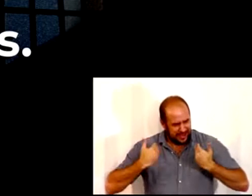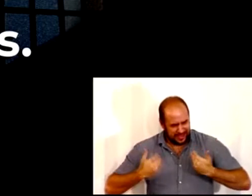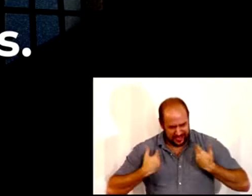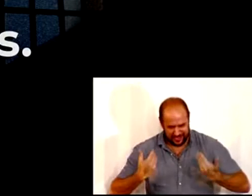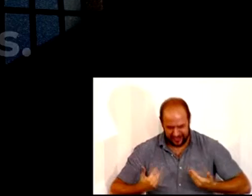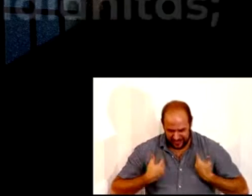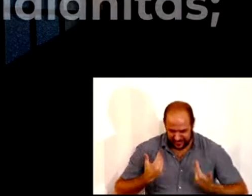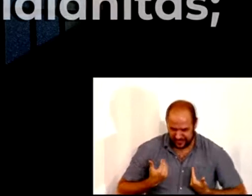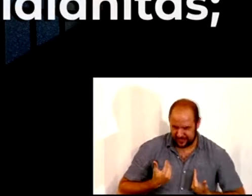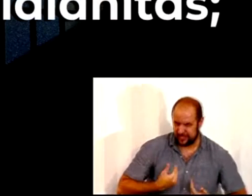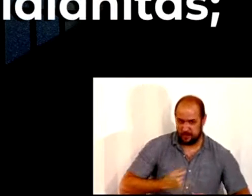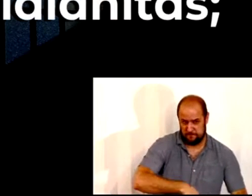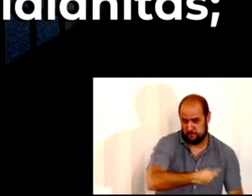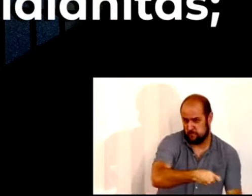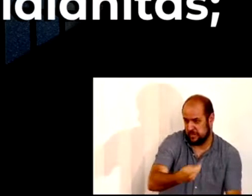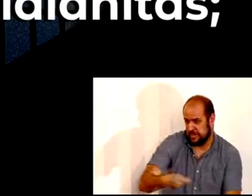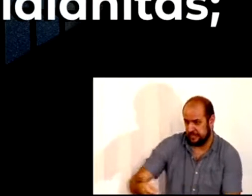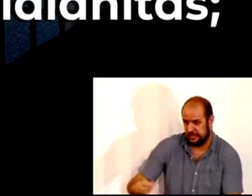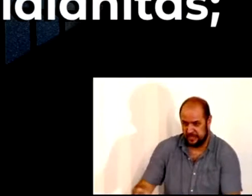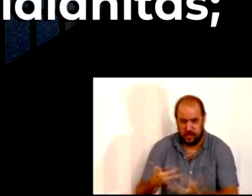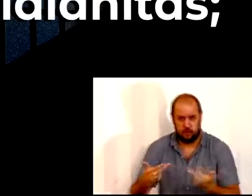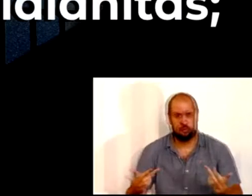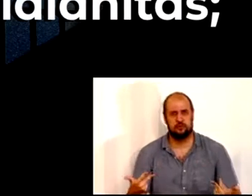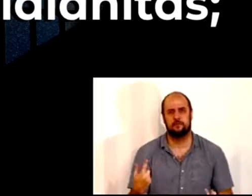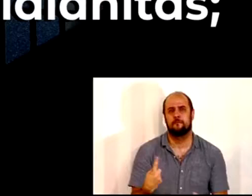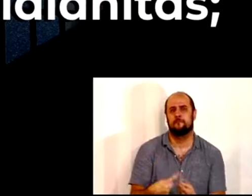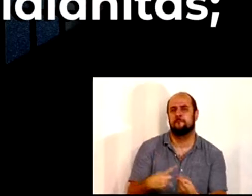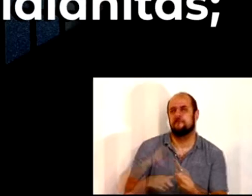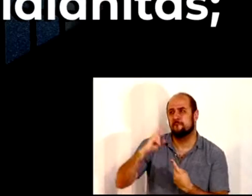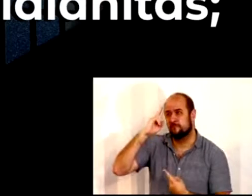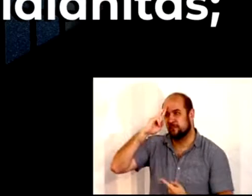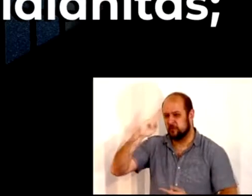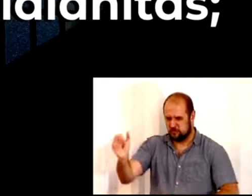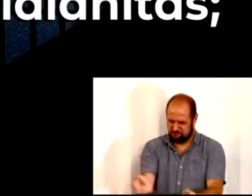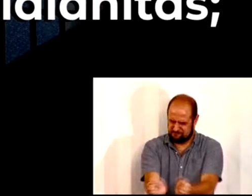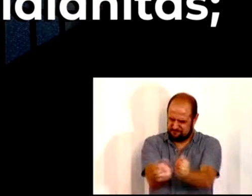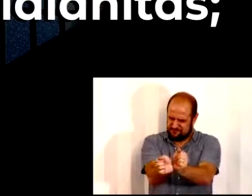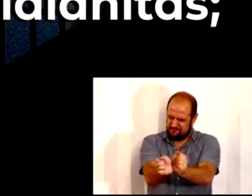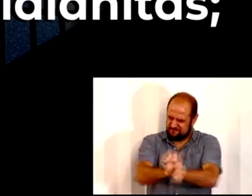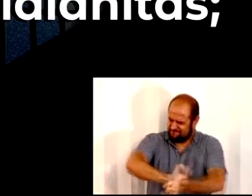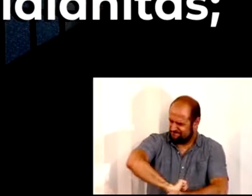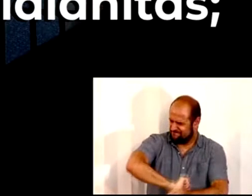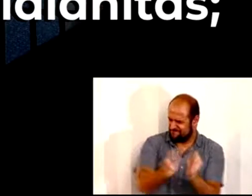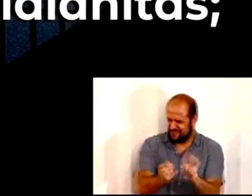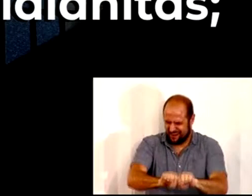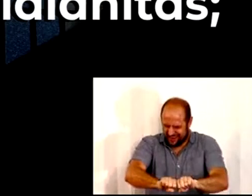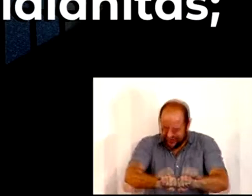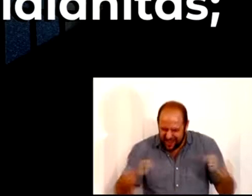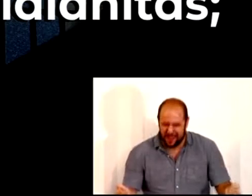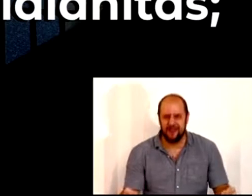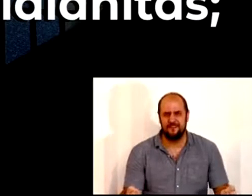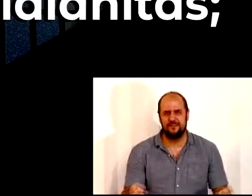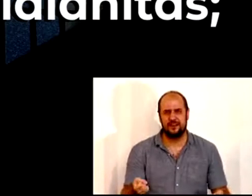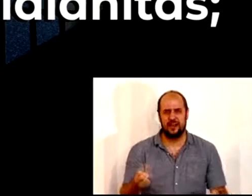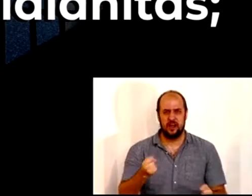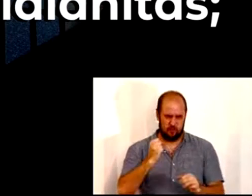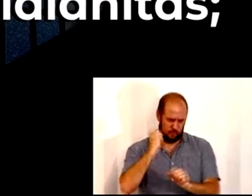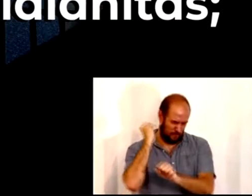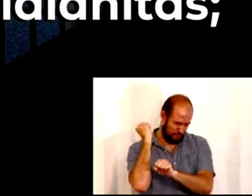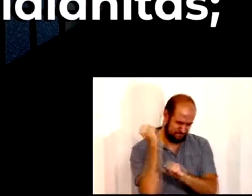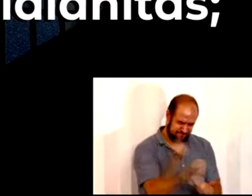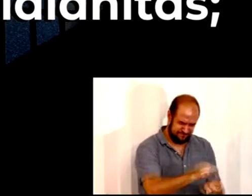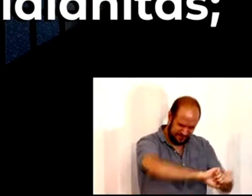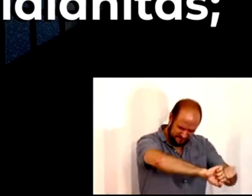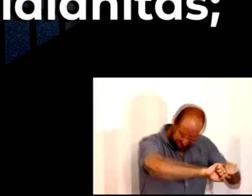os despojos. Porque tu quebraste o jugo que pesava sobre eles, a vara que lhes feria